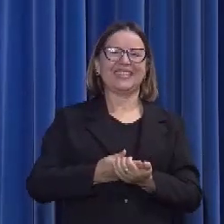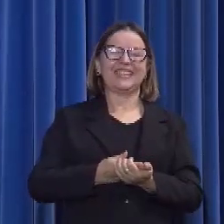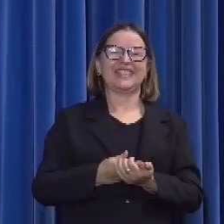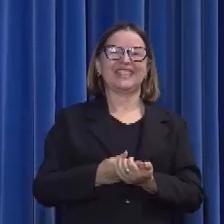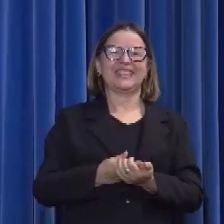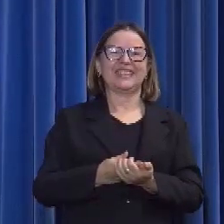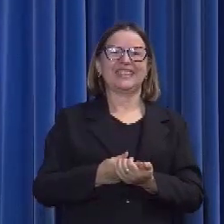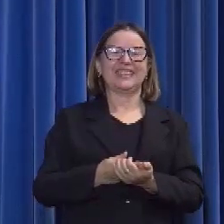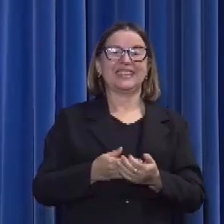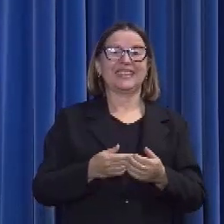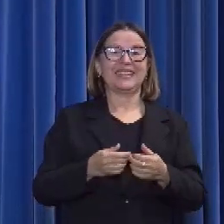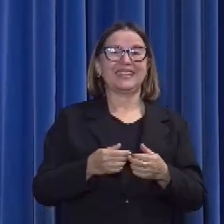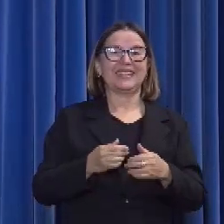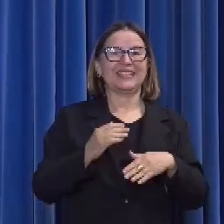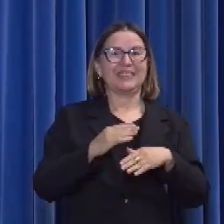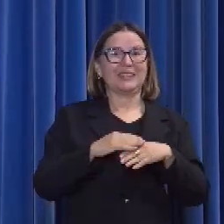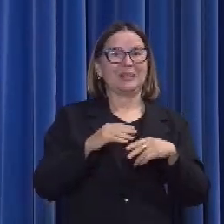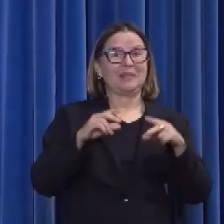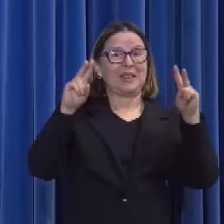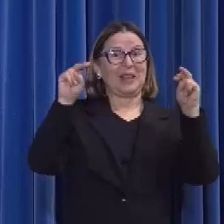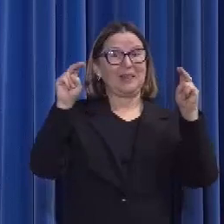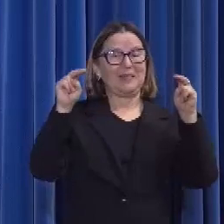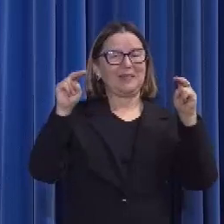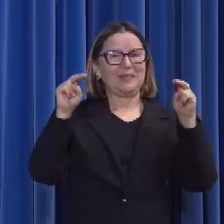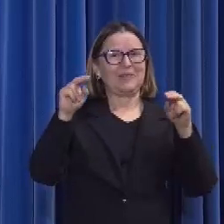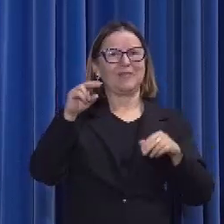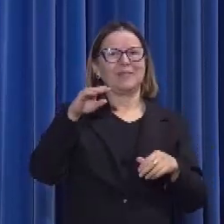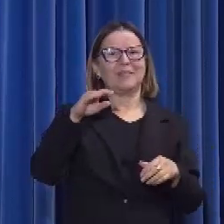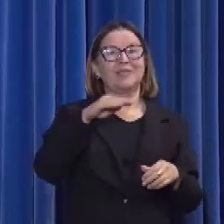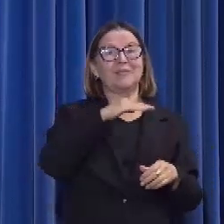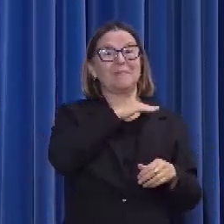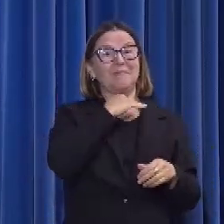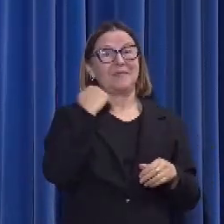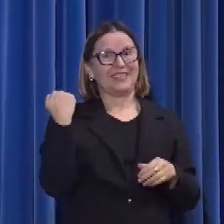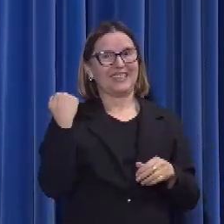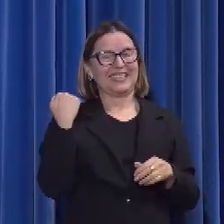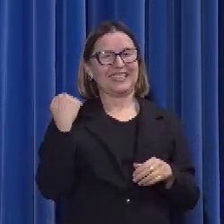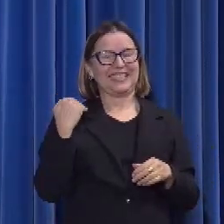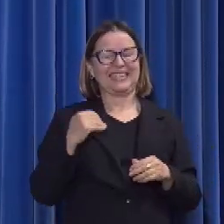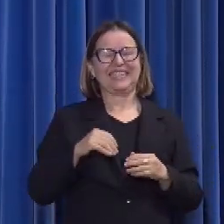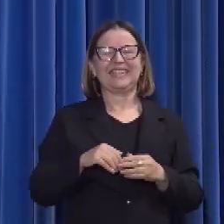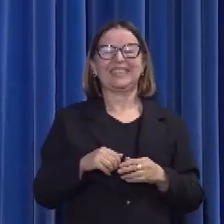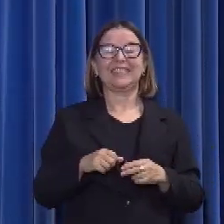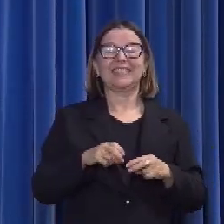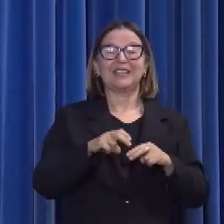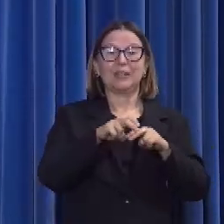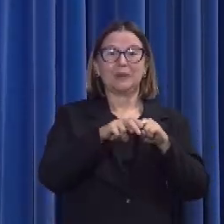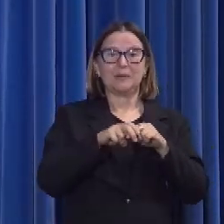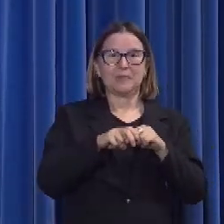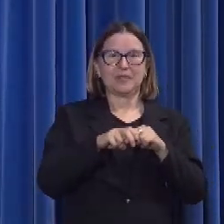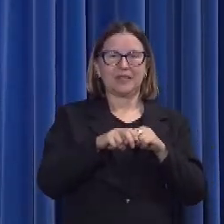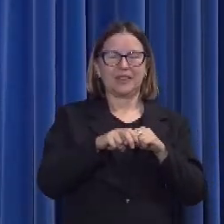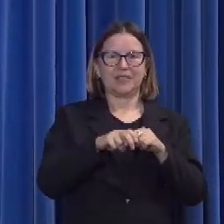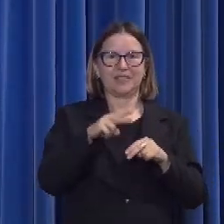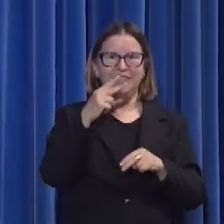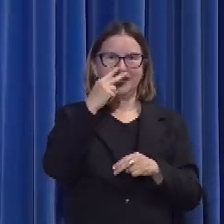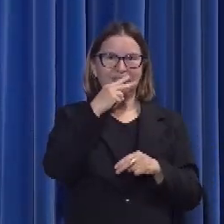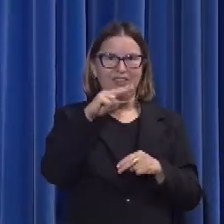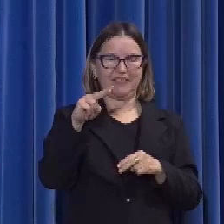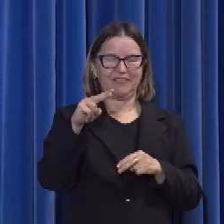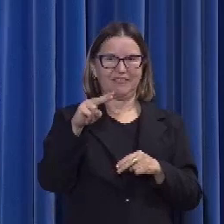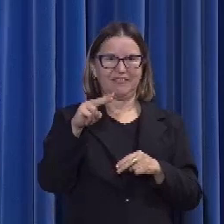sobre esse assunto chamado morte, ao ver um grande número de